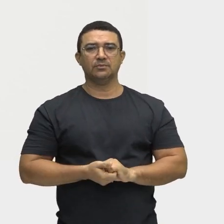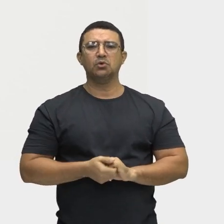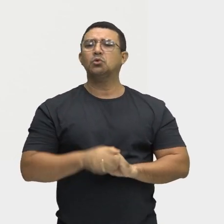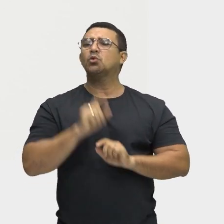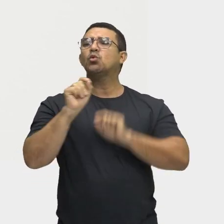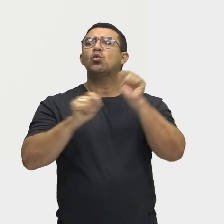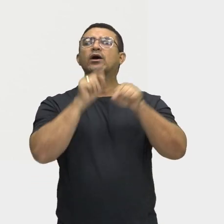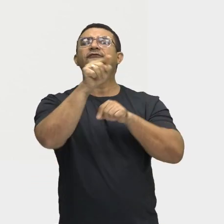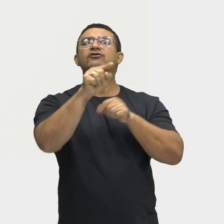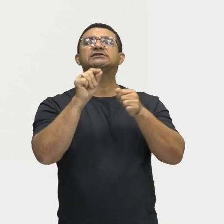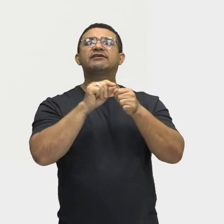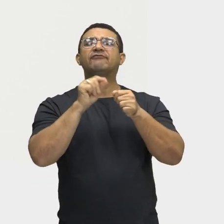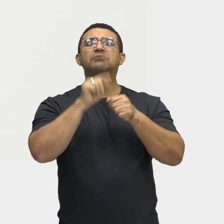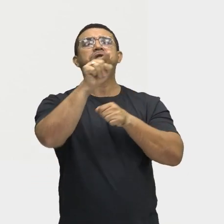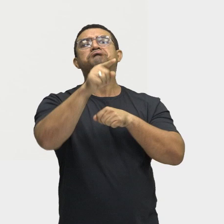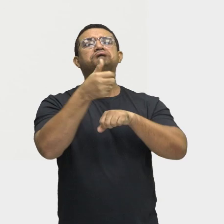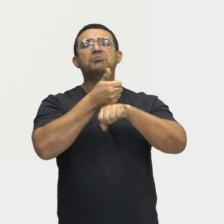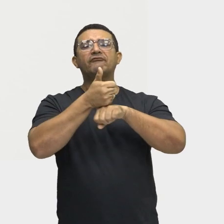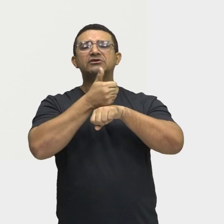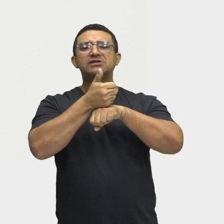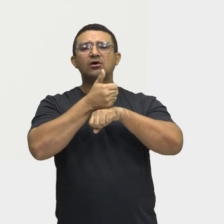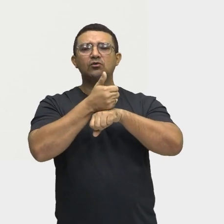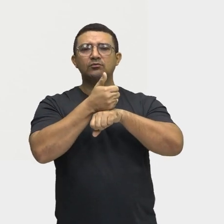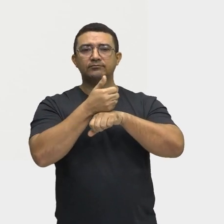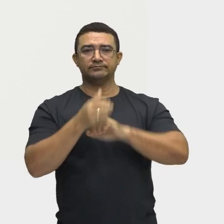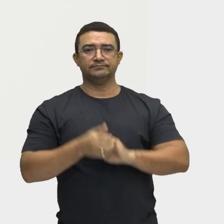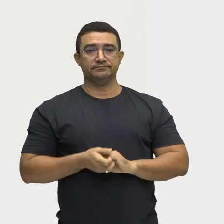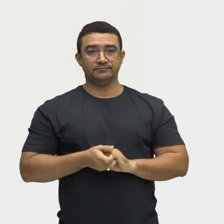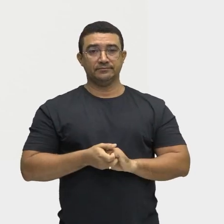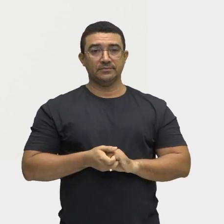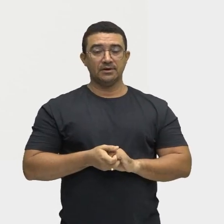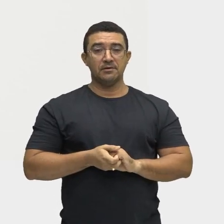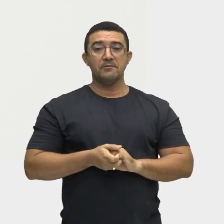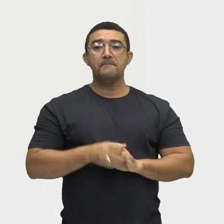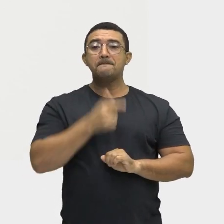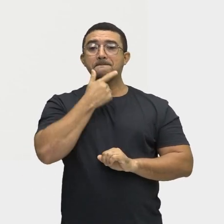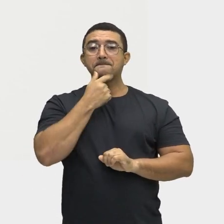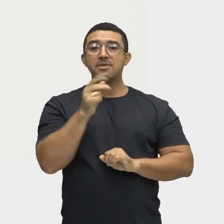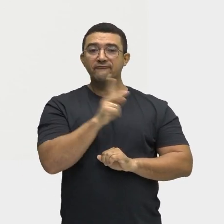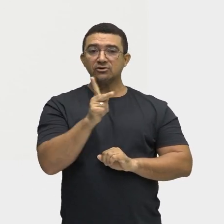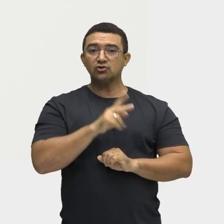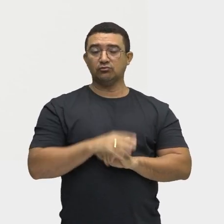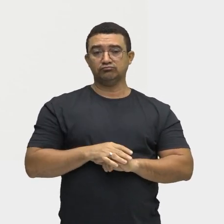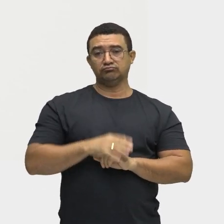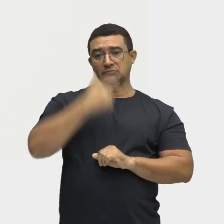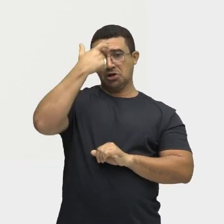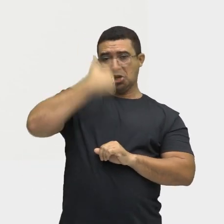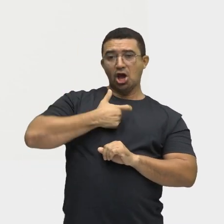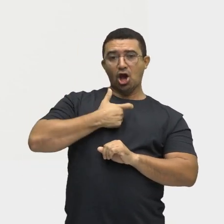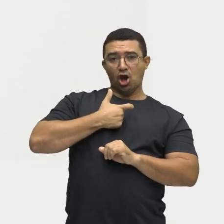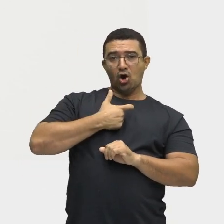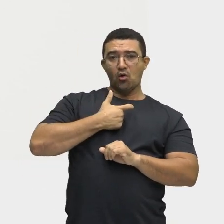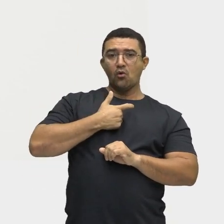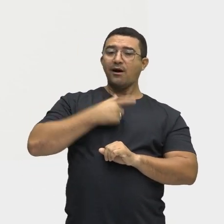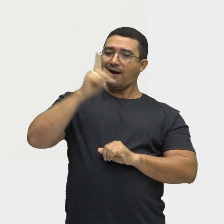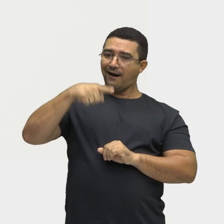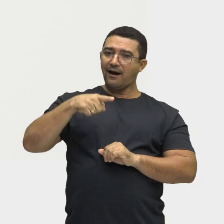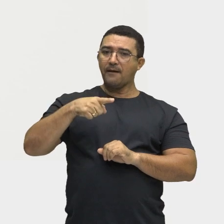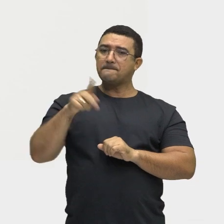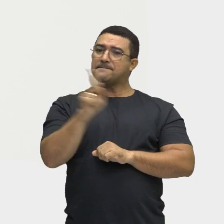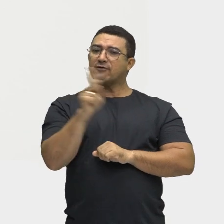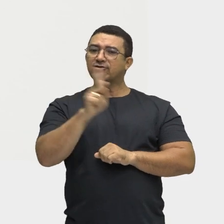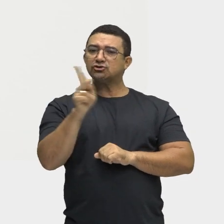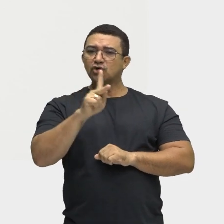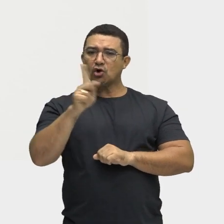Qual a sua profissão? Qual a sua atividade? E o teacher Virgílio respondeu, I am a biology teacher. Eu